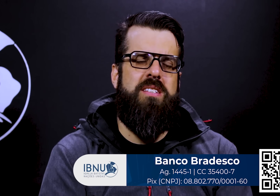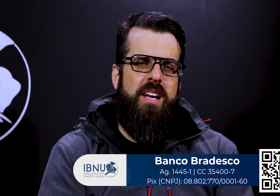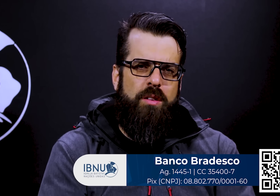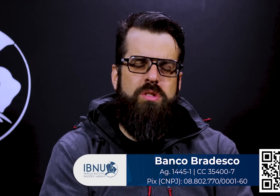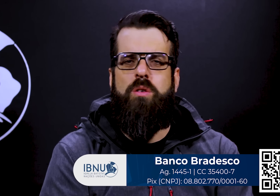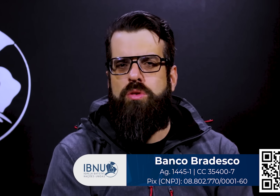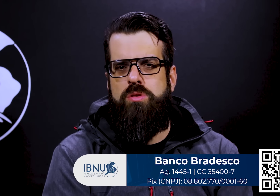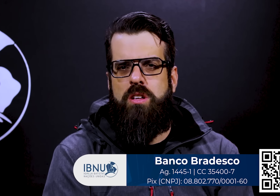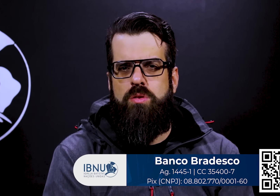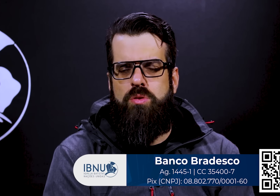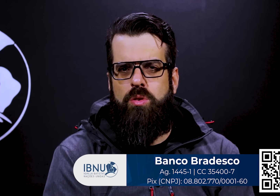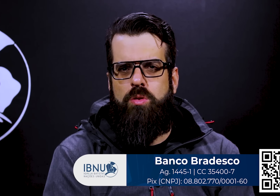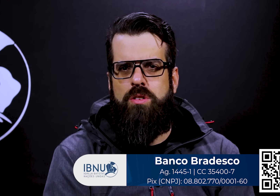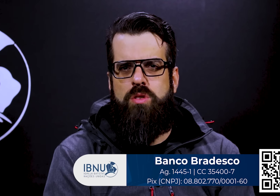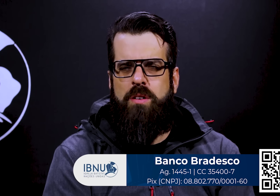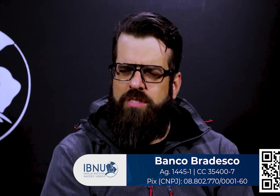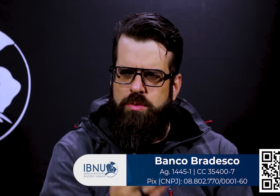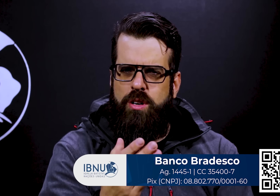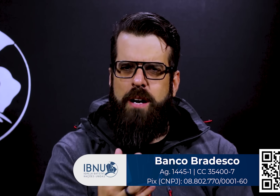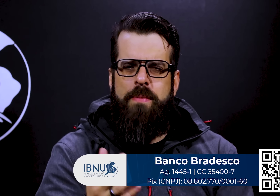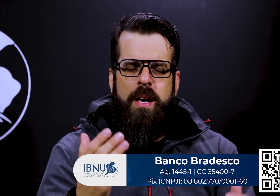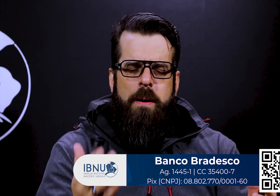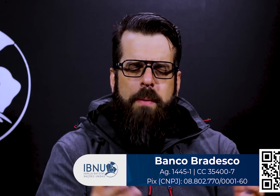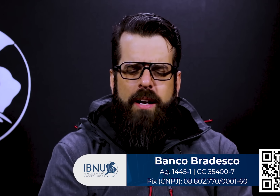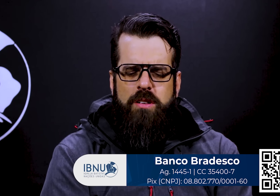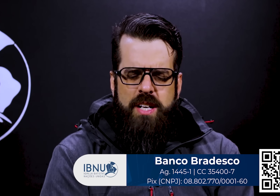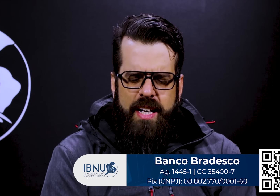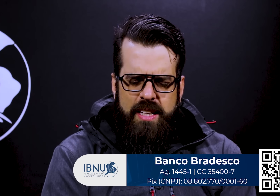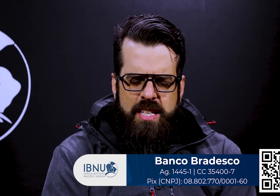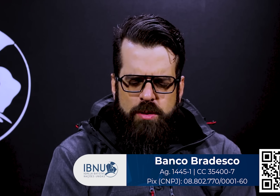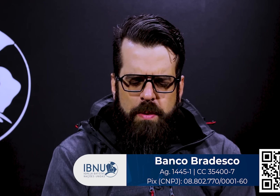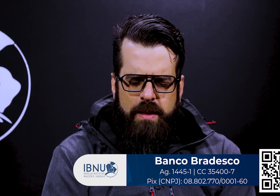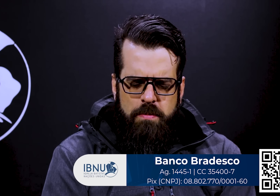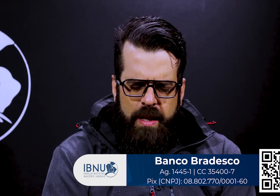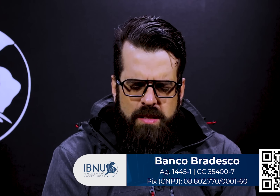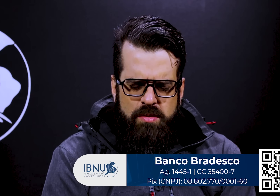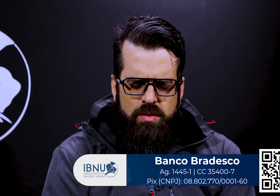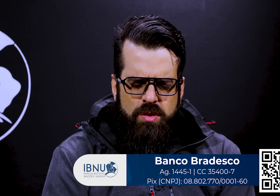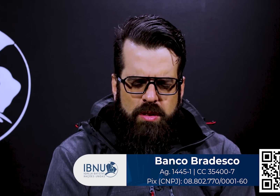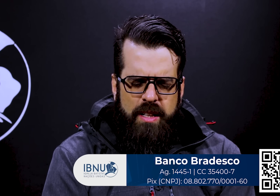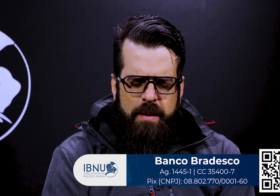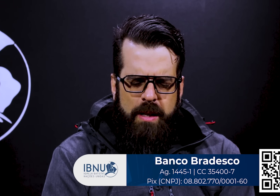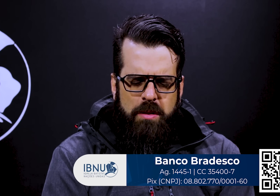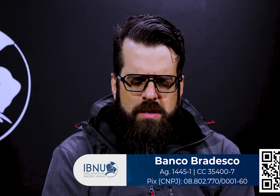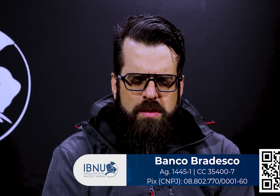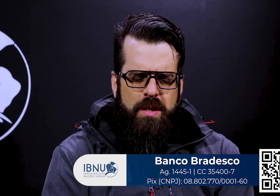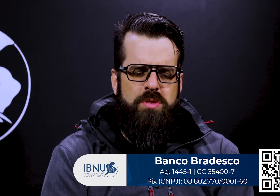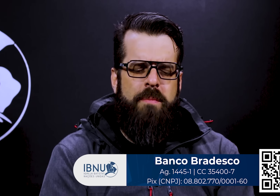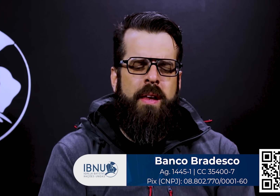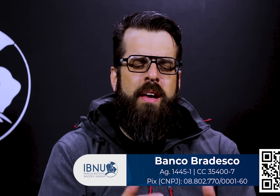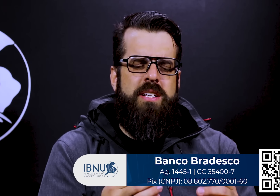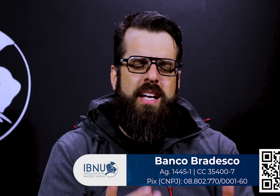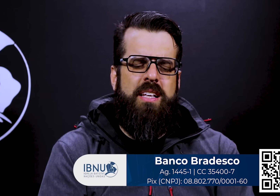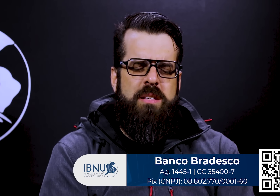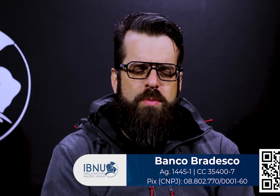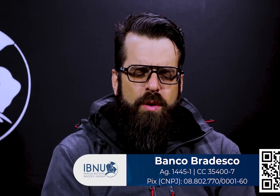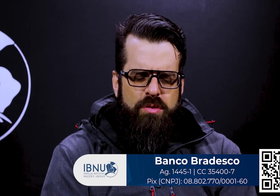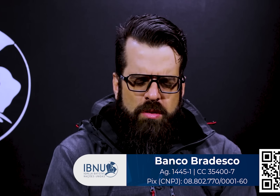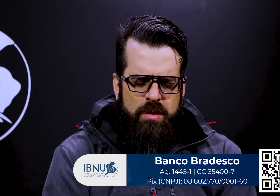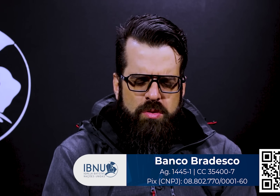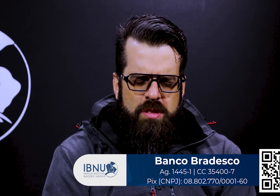através dos recursos que Deus colocou na sua mão vamos orar pai nós te agradecemos Pelas bênçãos que o Senhor tem derramado em nossas mãos te